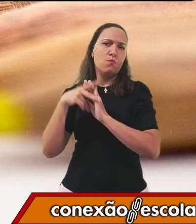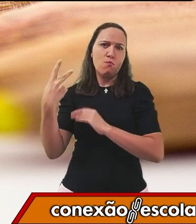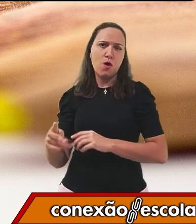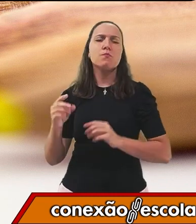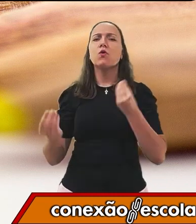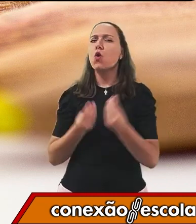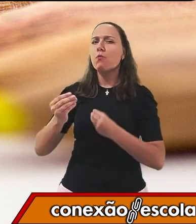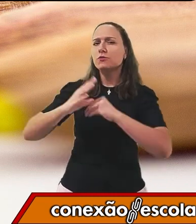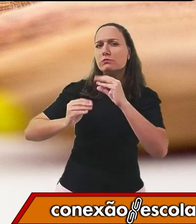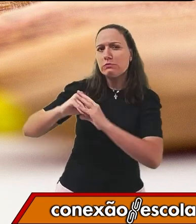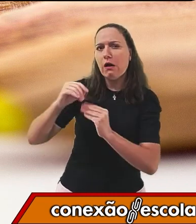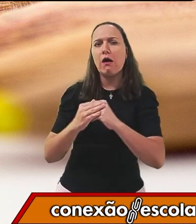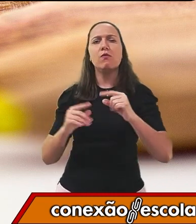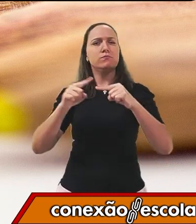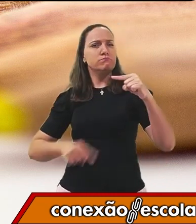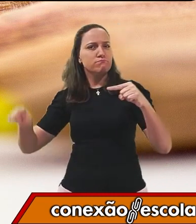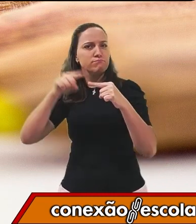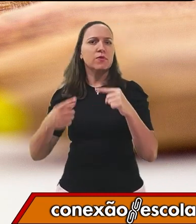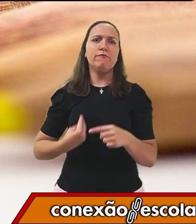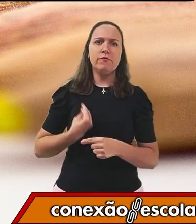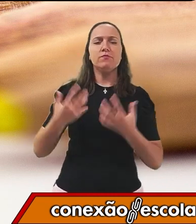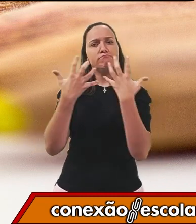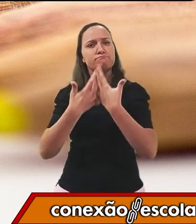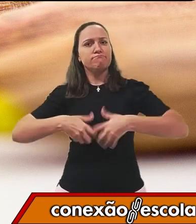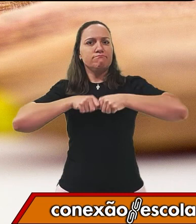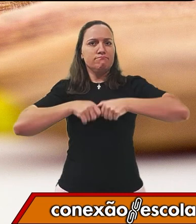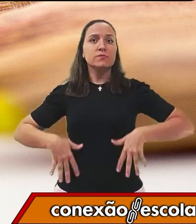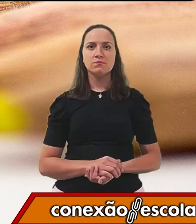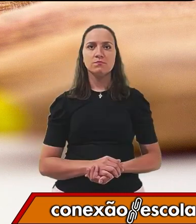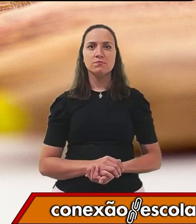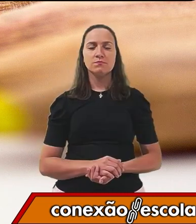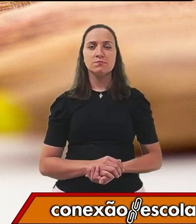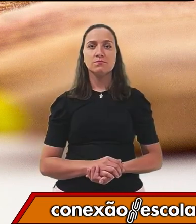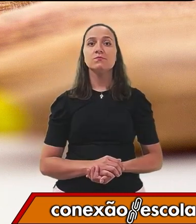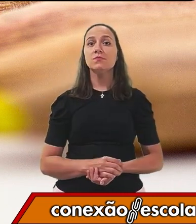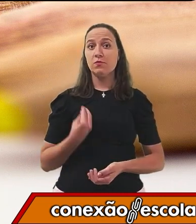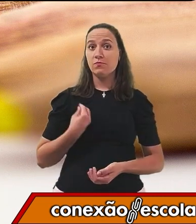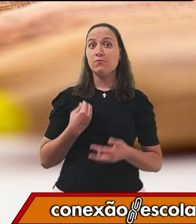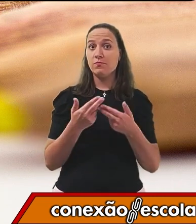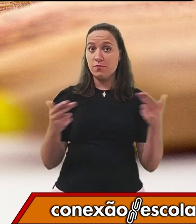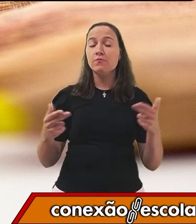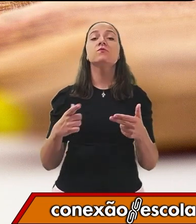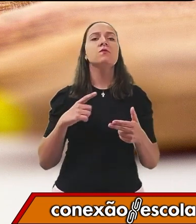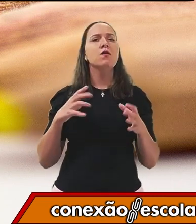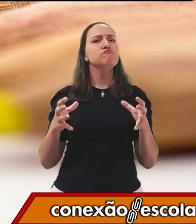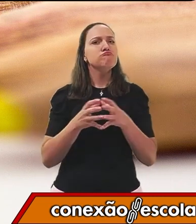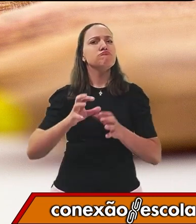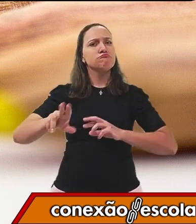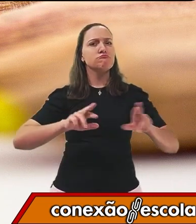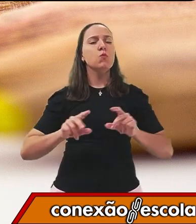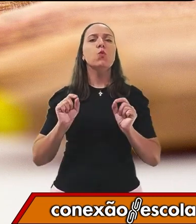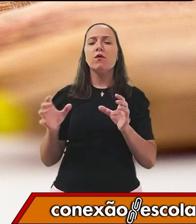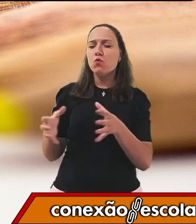vida, metabolismo e a capacidade de responder aos estímulos. Os seres vivos são classificados por